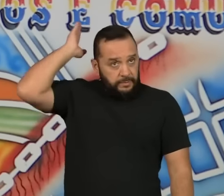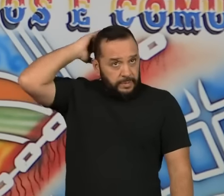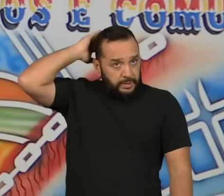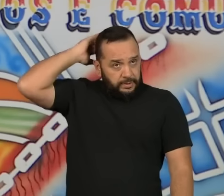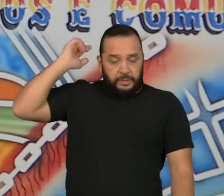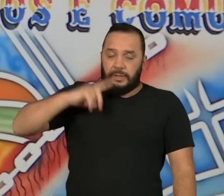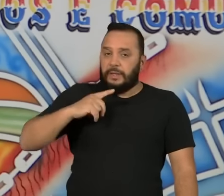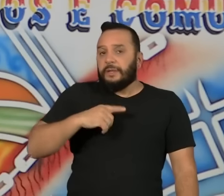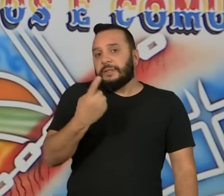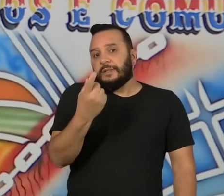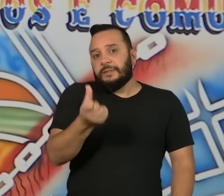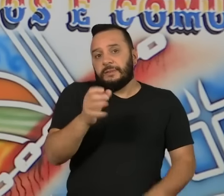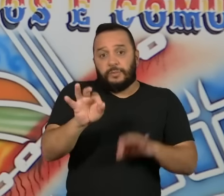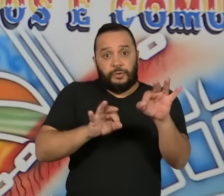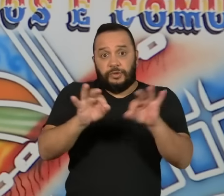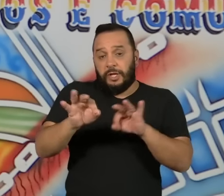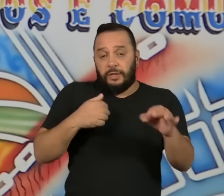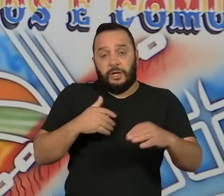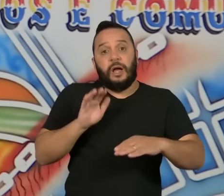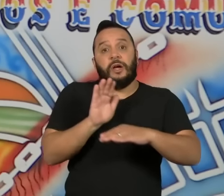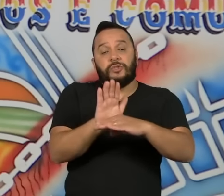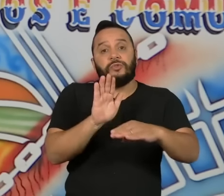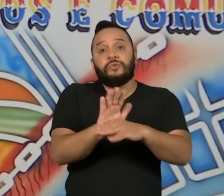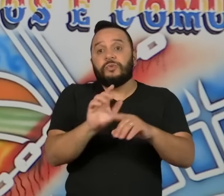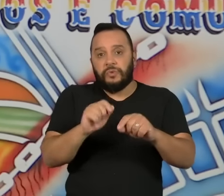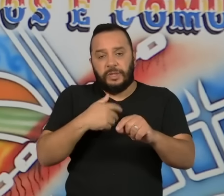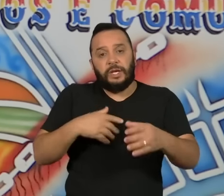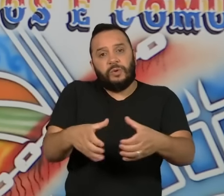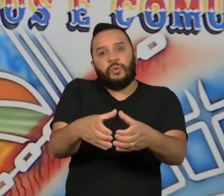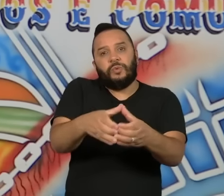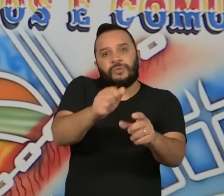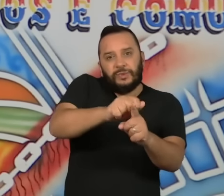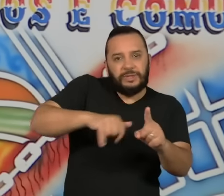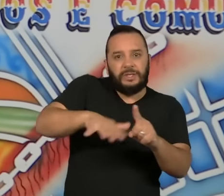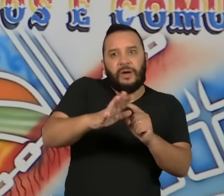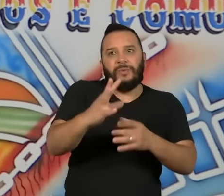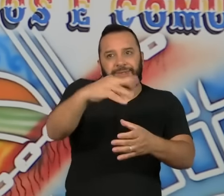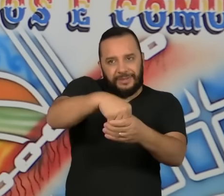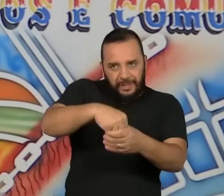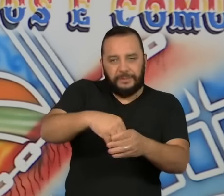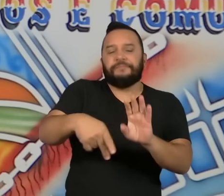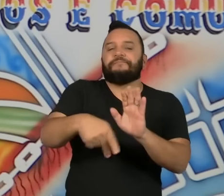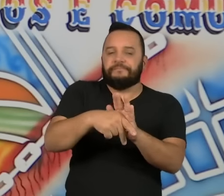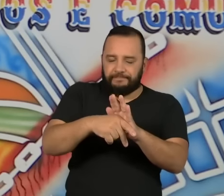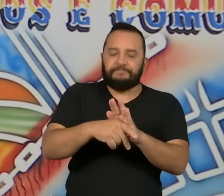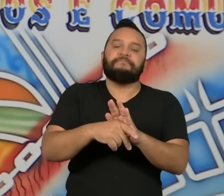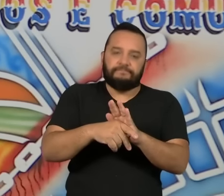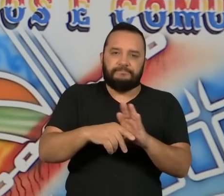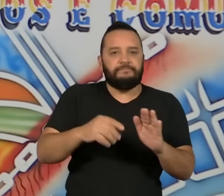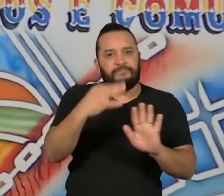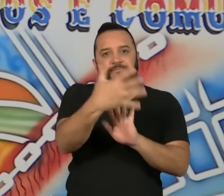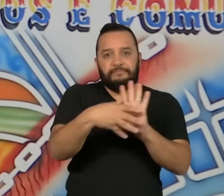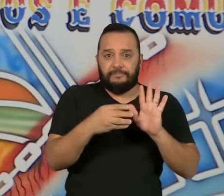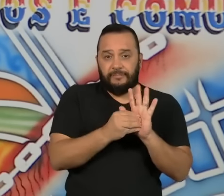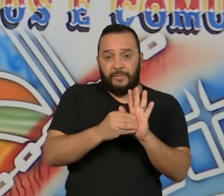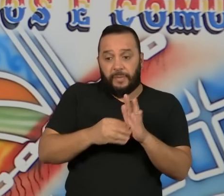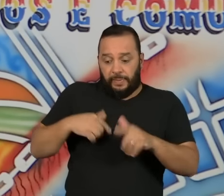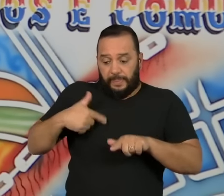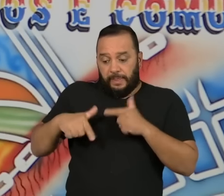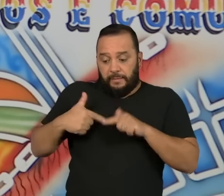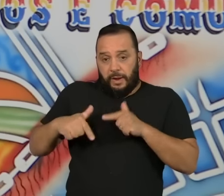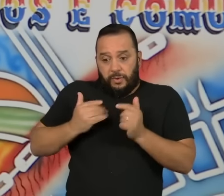que fortalecem o protagonismo de grupos sociais da Amazônia. O trabalho começa aqui, mas a